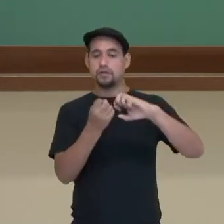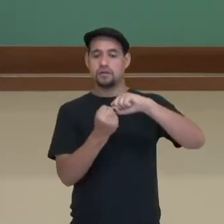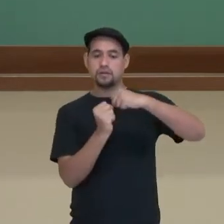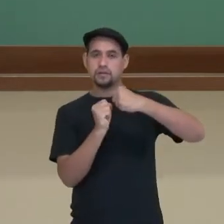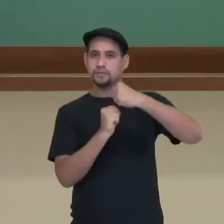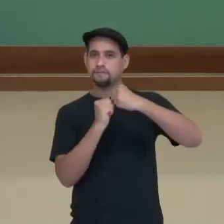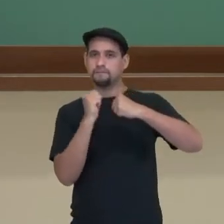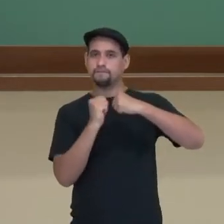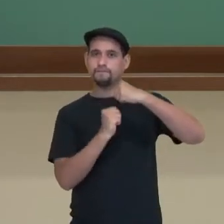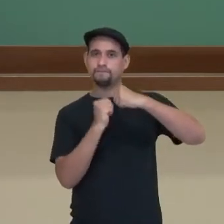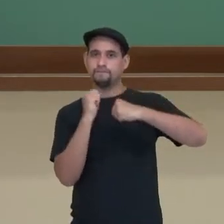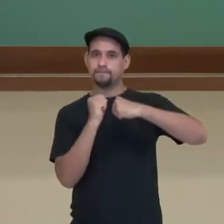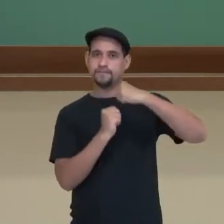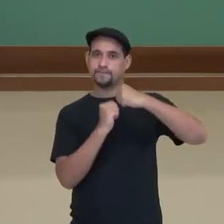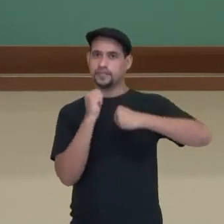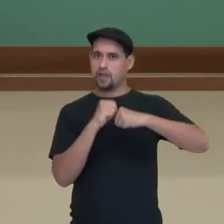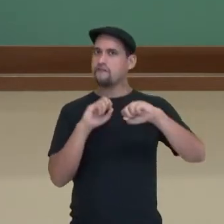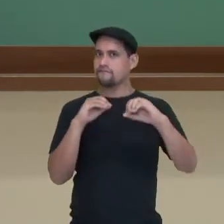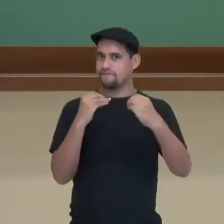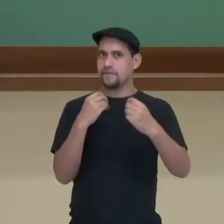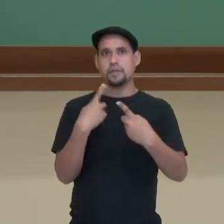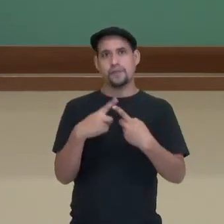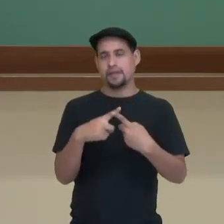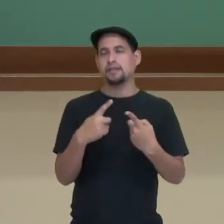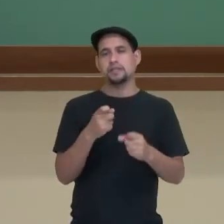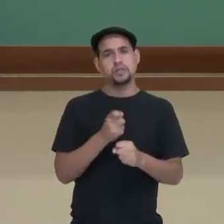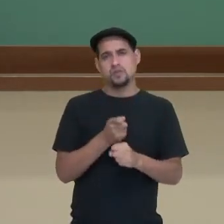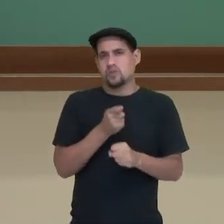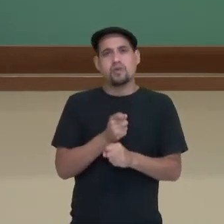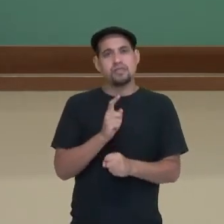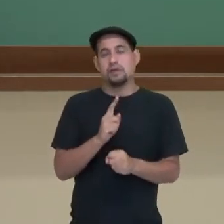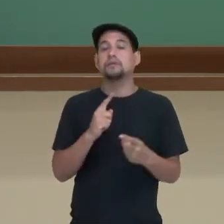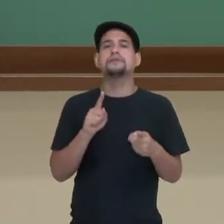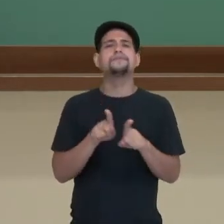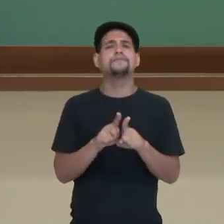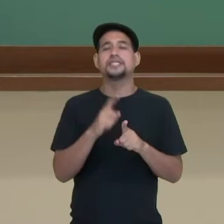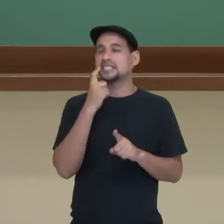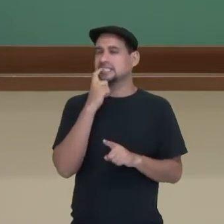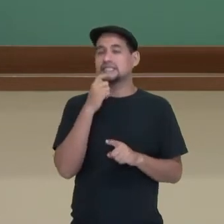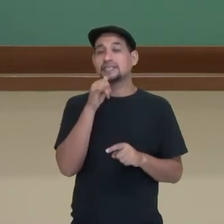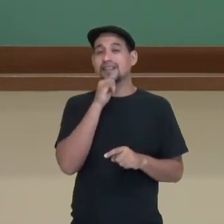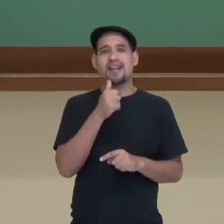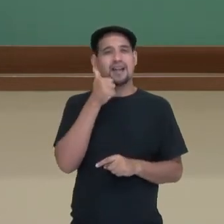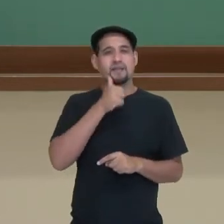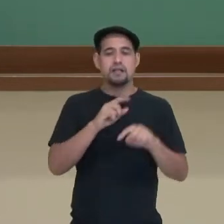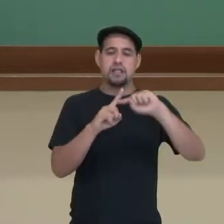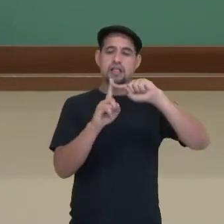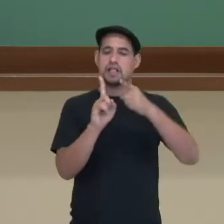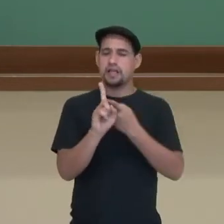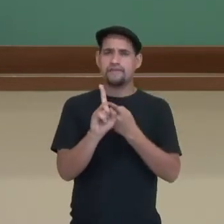ele dá flexibilidade para a coluna. E ele também é um precursor ósseo. Quando a mulher está gestante, lá na barriga